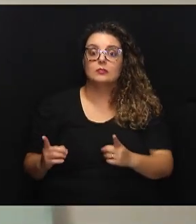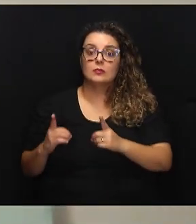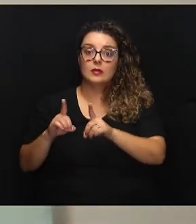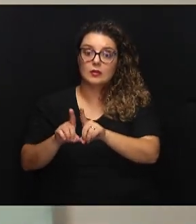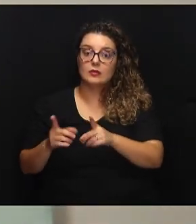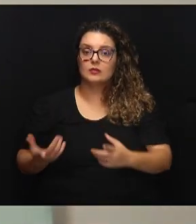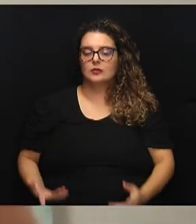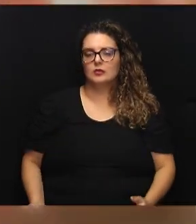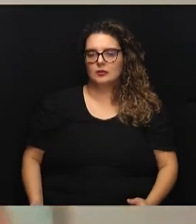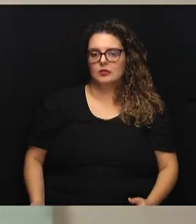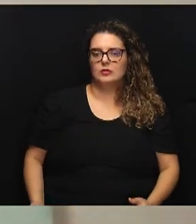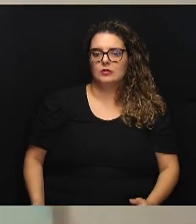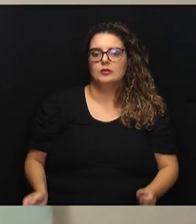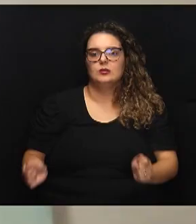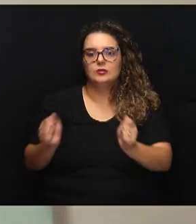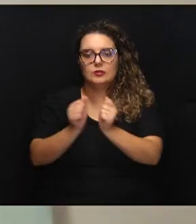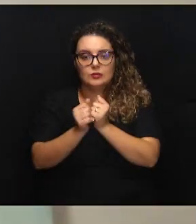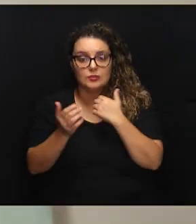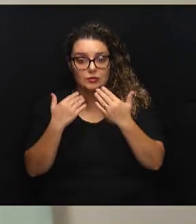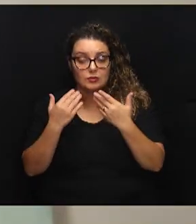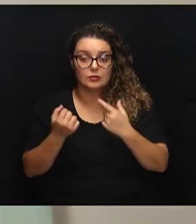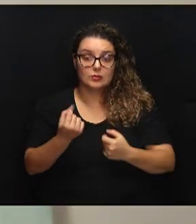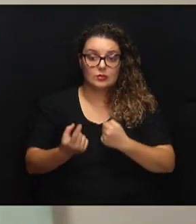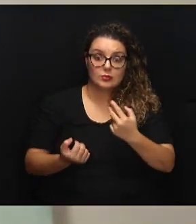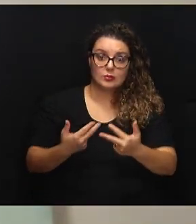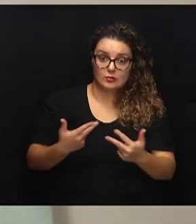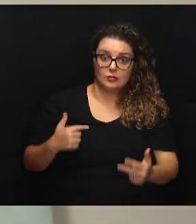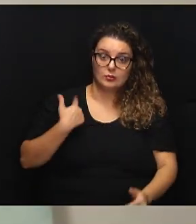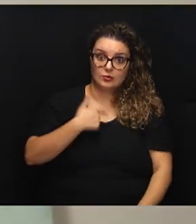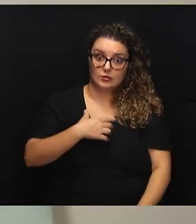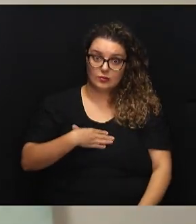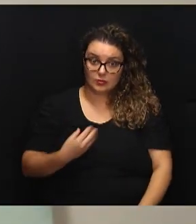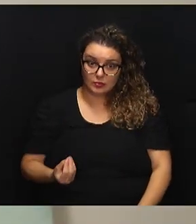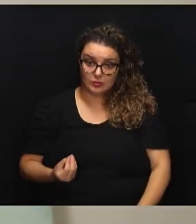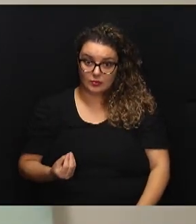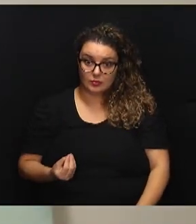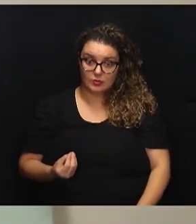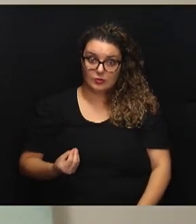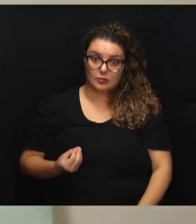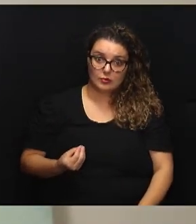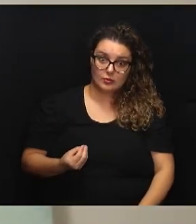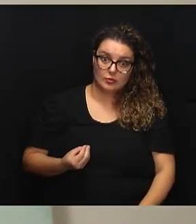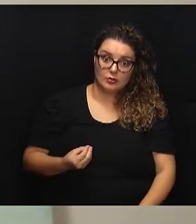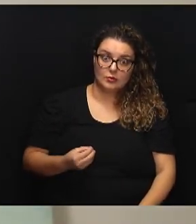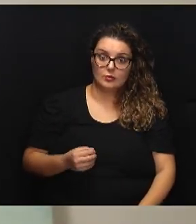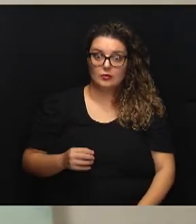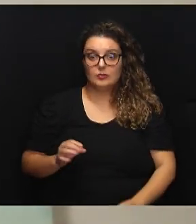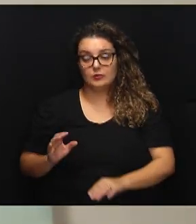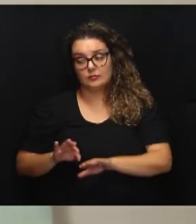da gente, né, conversar sobre alguma coisa com os nossos filhos, tirar um pouco dos